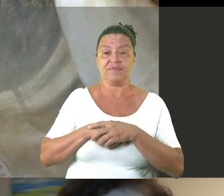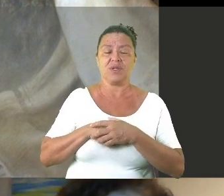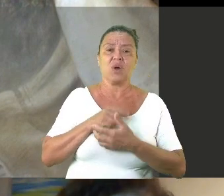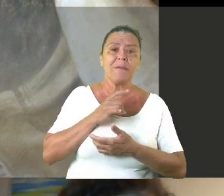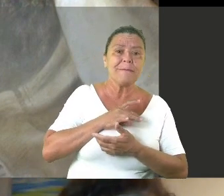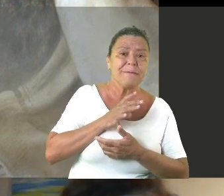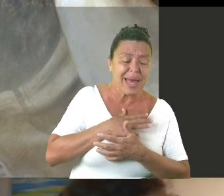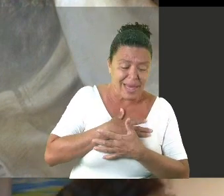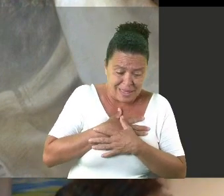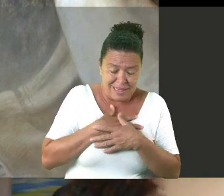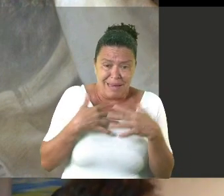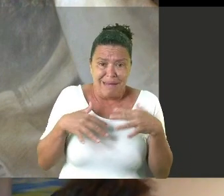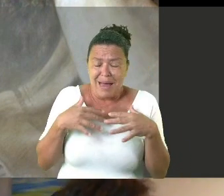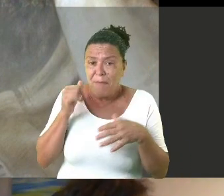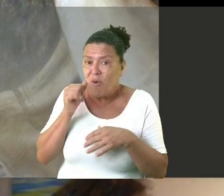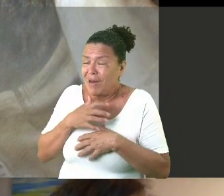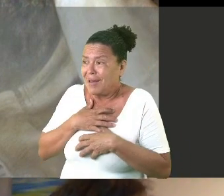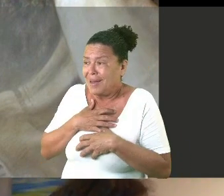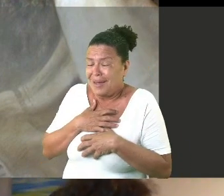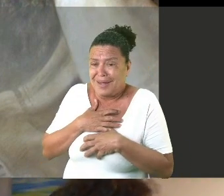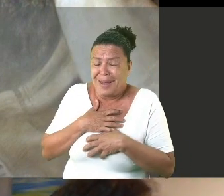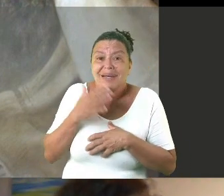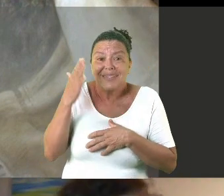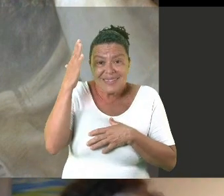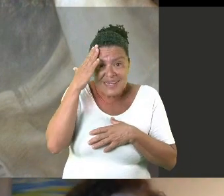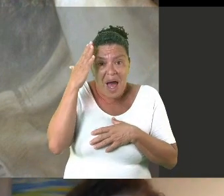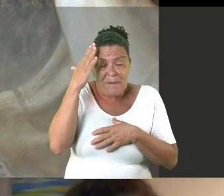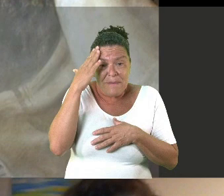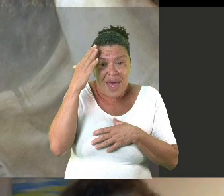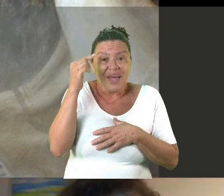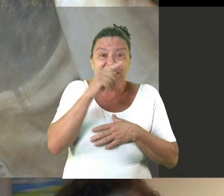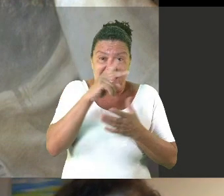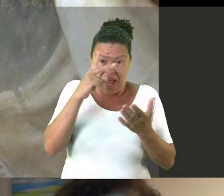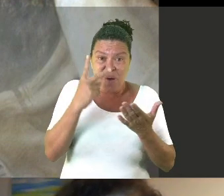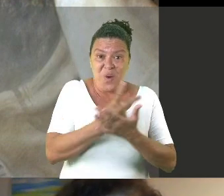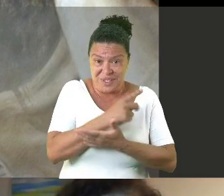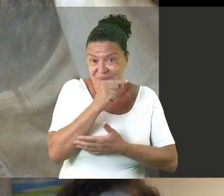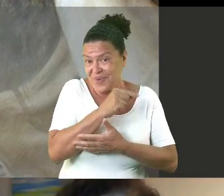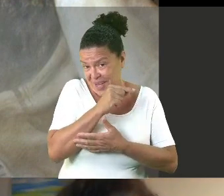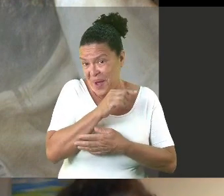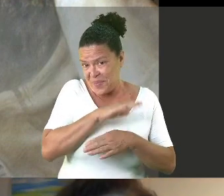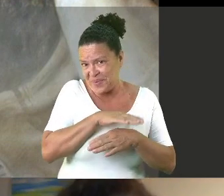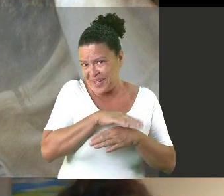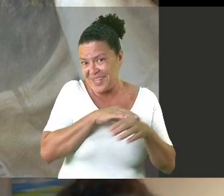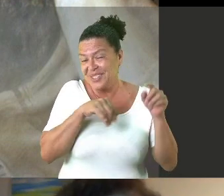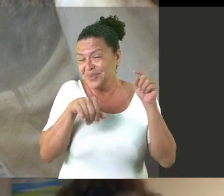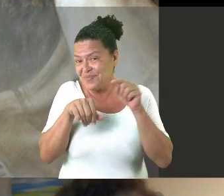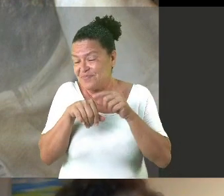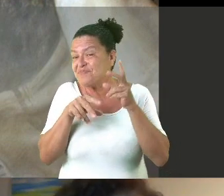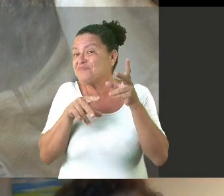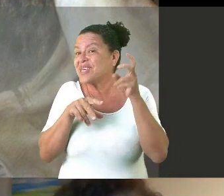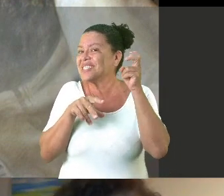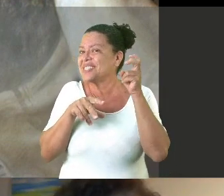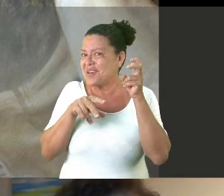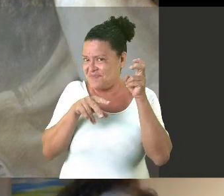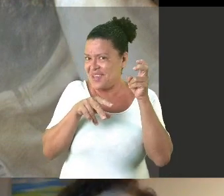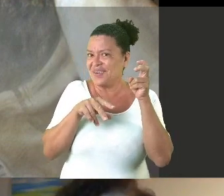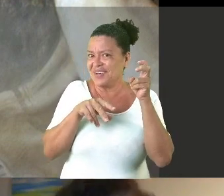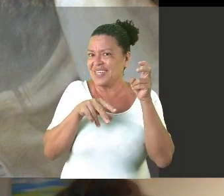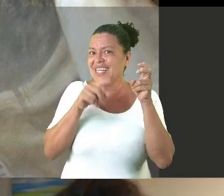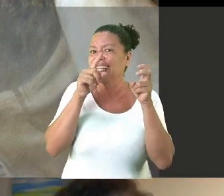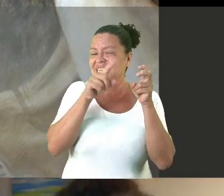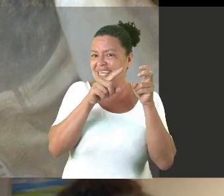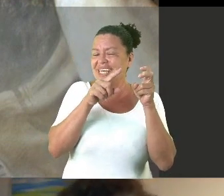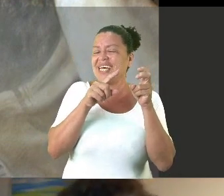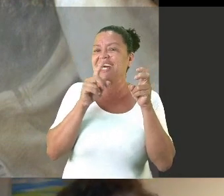atemorizada e trêmula, sabendo o que lhe havia acontecido, porque ela percebeu então